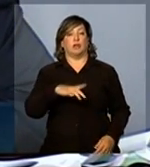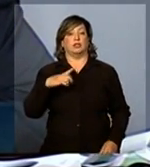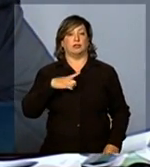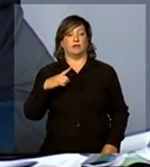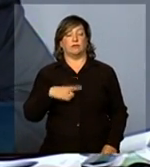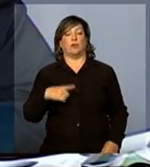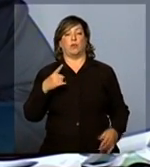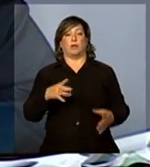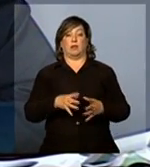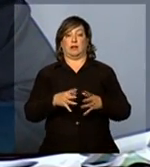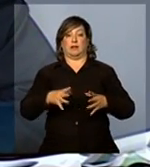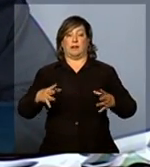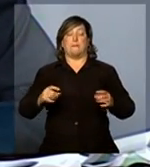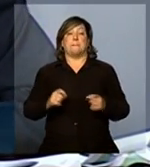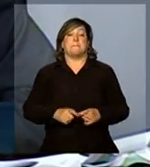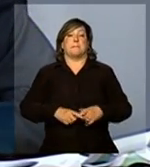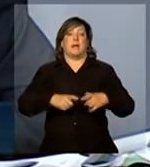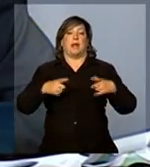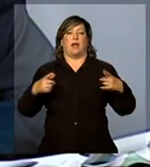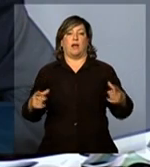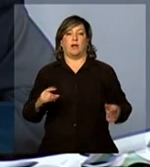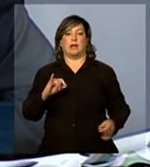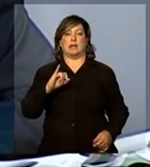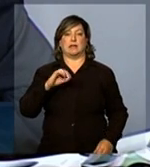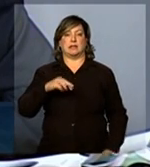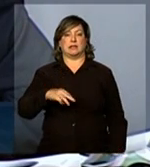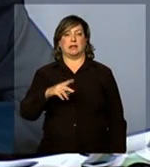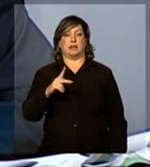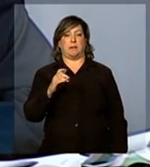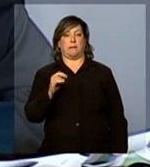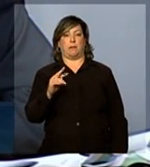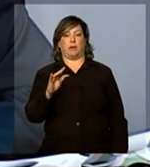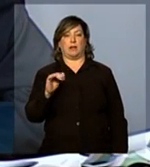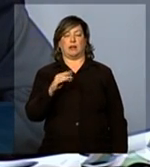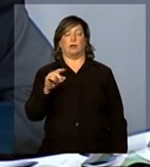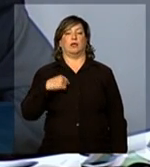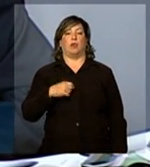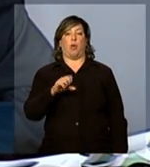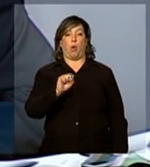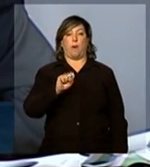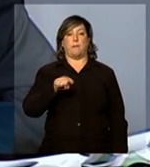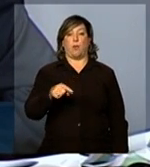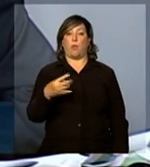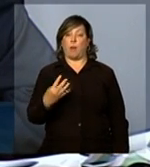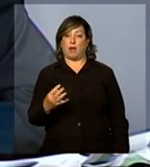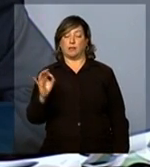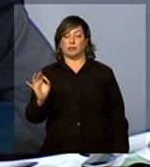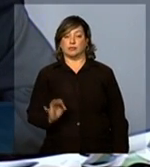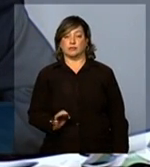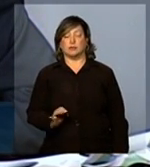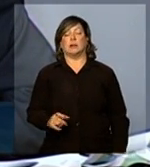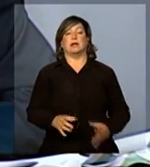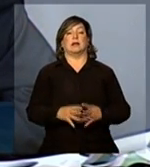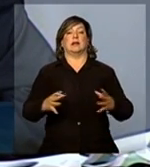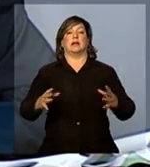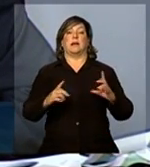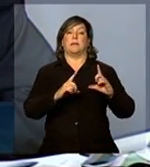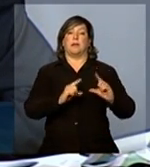um crescimento maior das importações, de 8,4%, e um crescimento menor